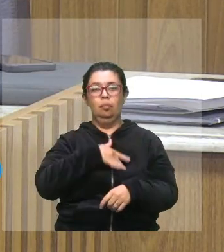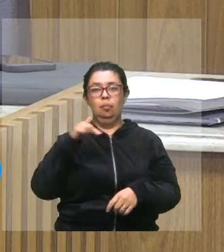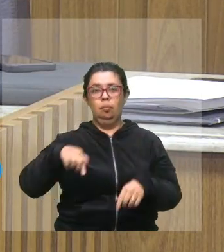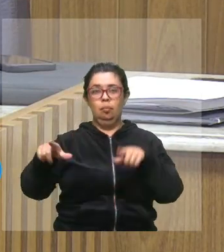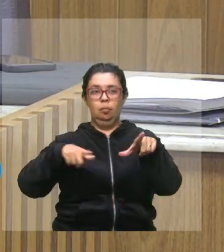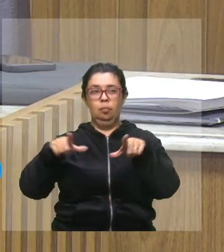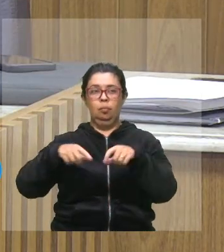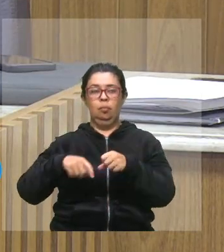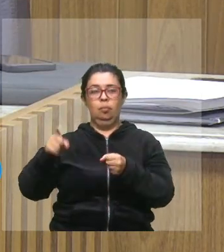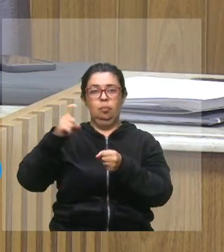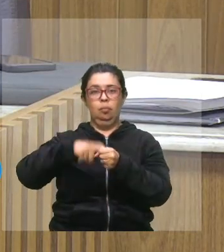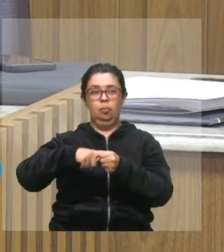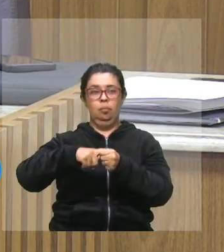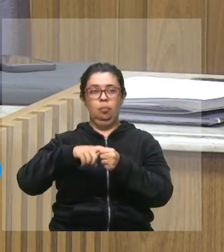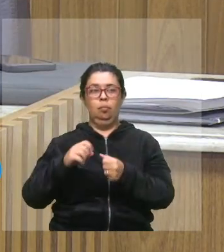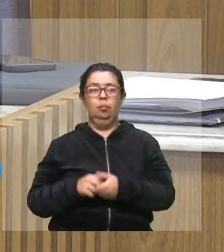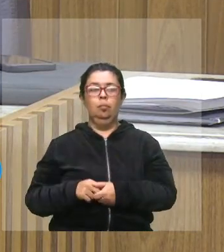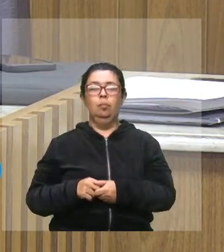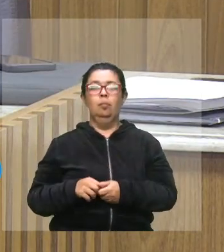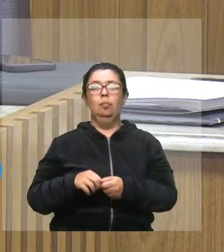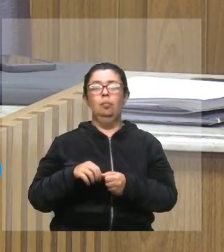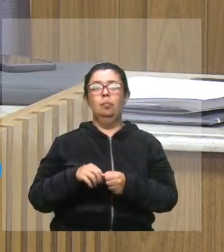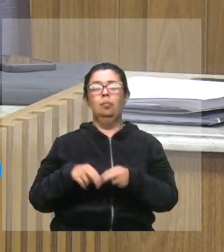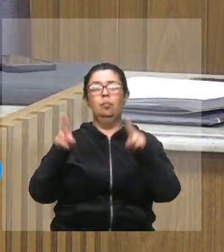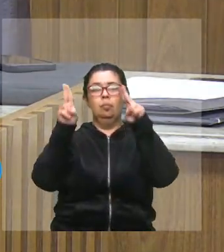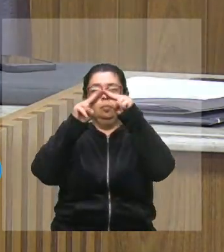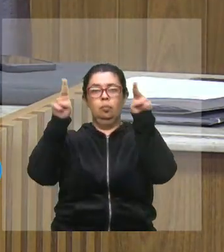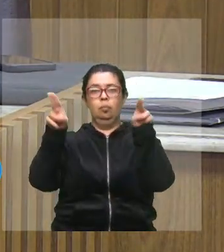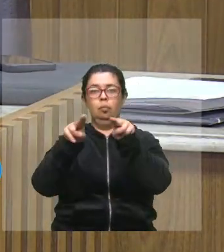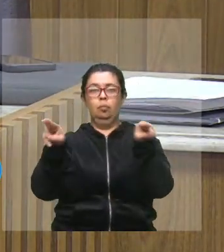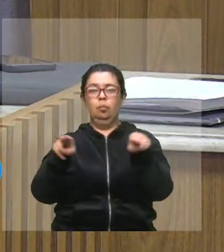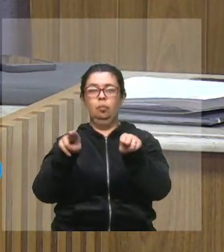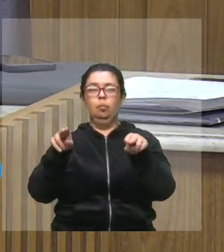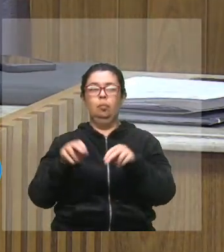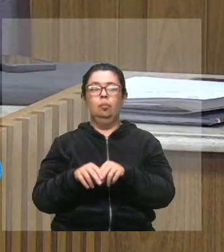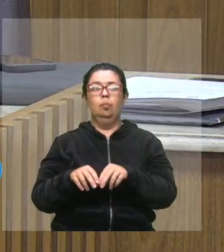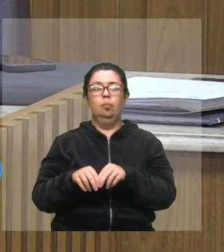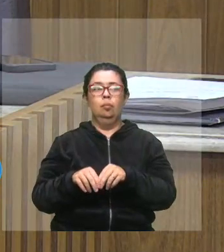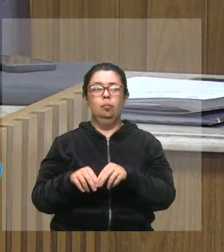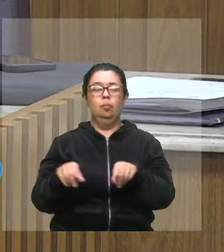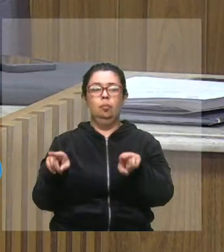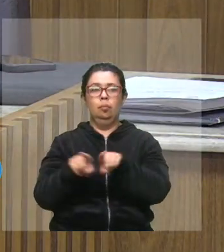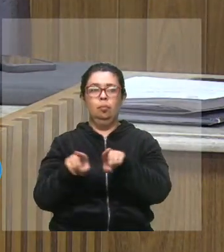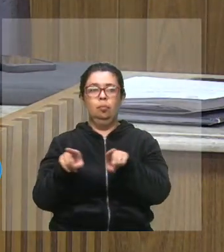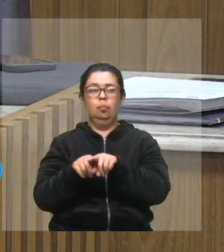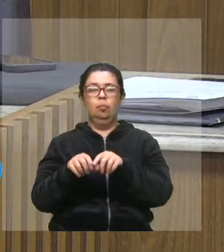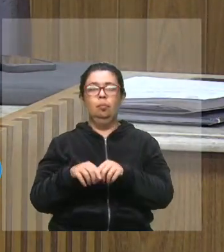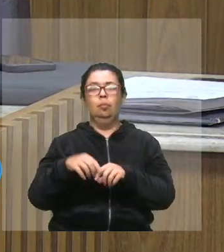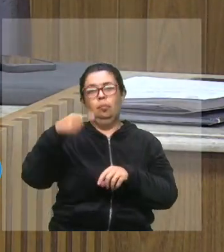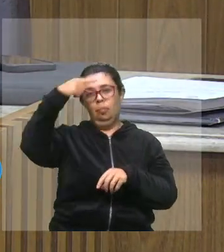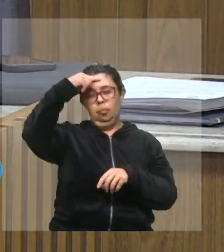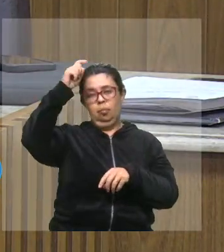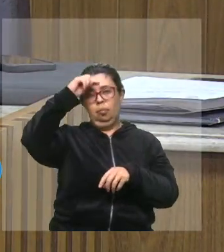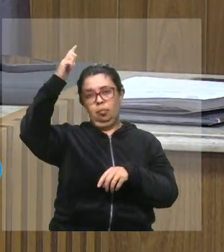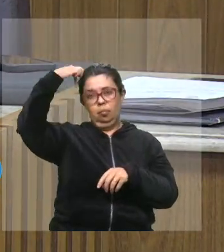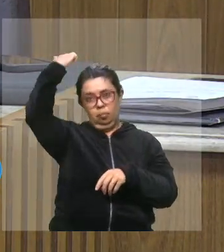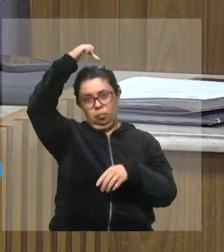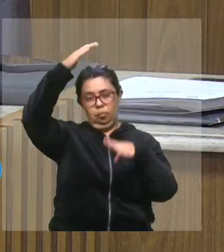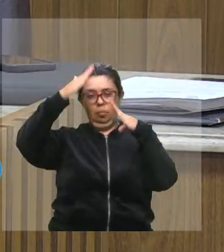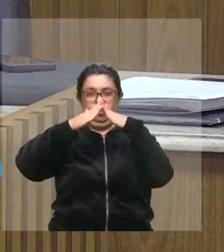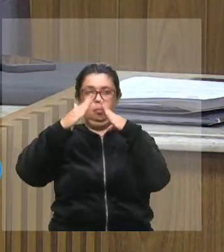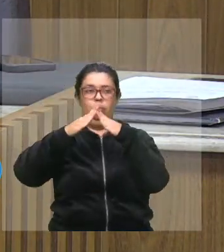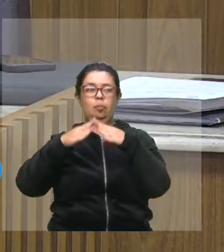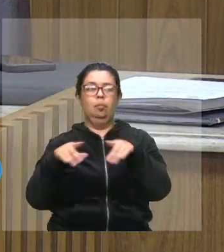com um convênio no Serviço de Oncologia da Unimed e Ambulatório da Oncologia Clínica da Santa Casa de Assis,